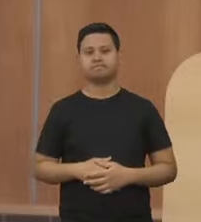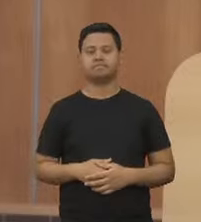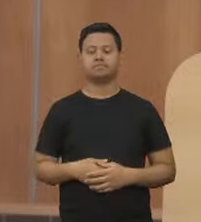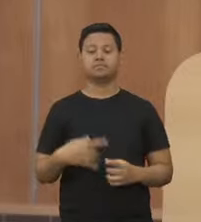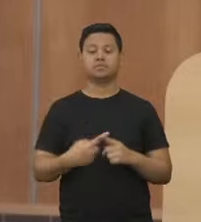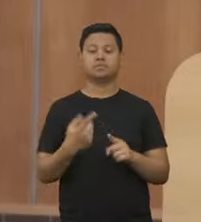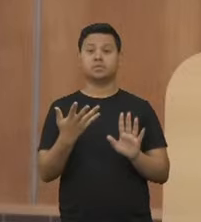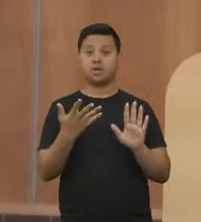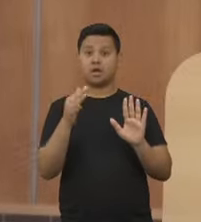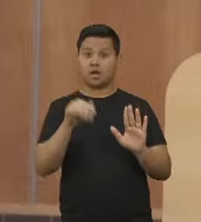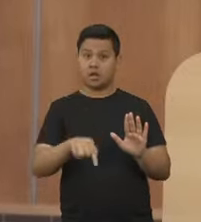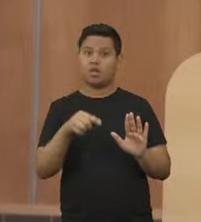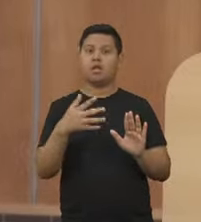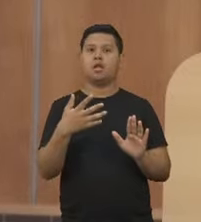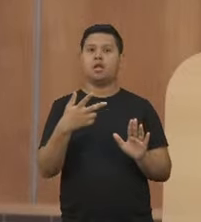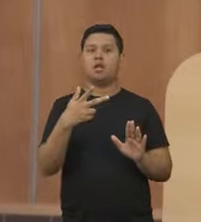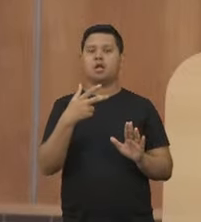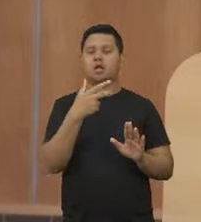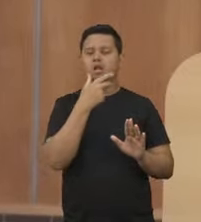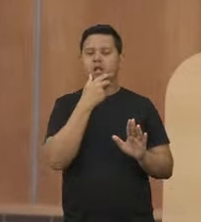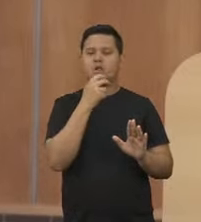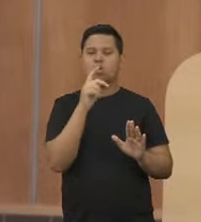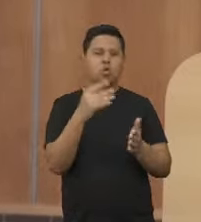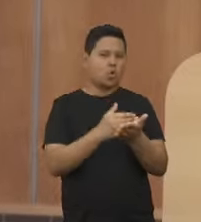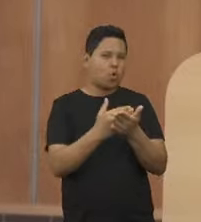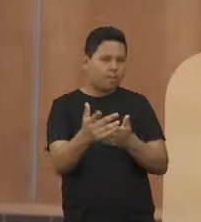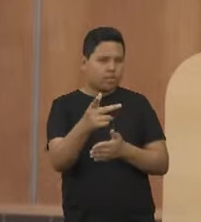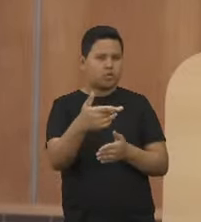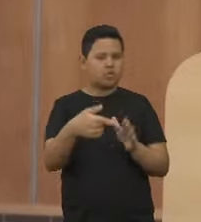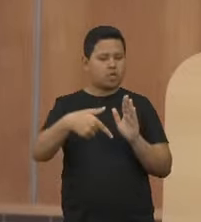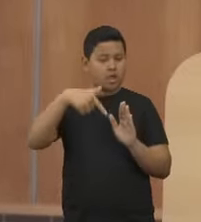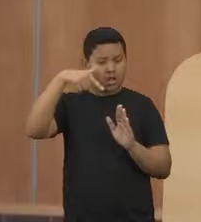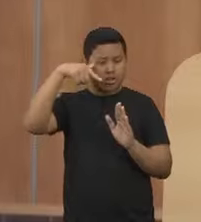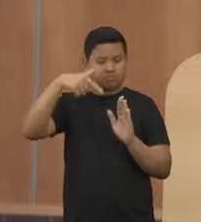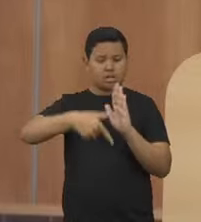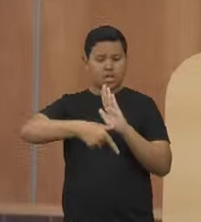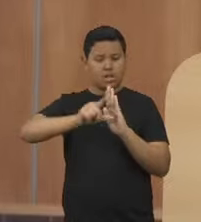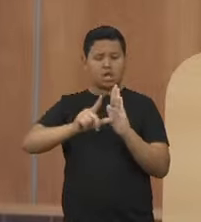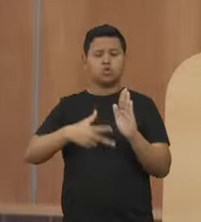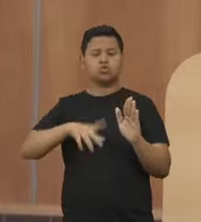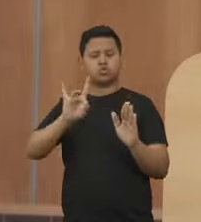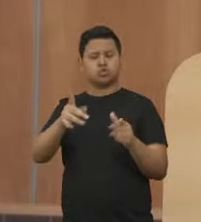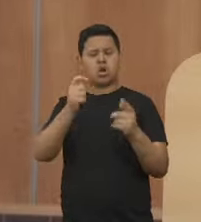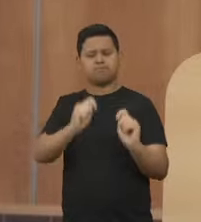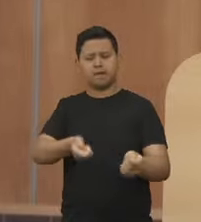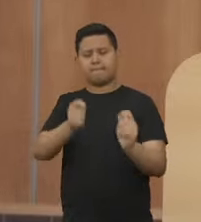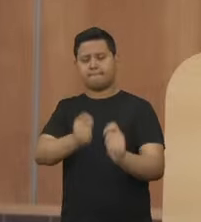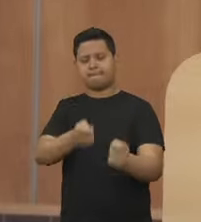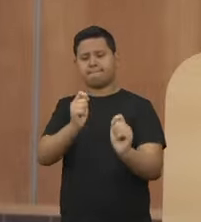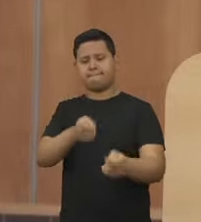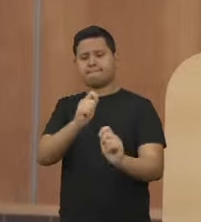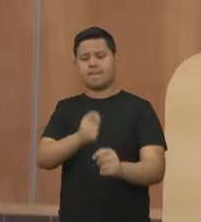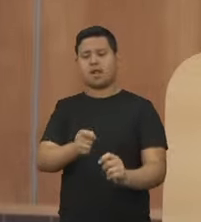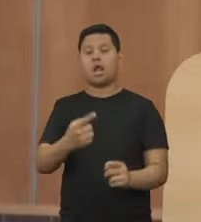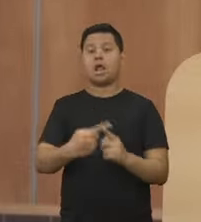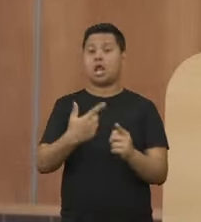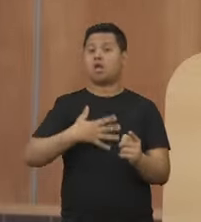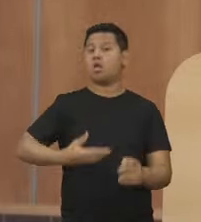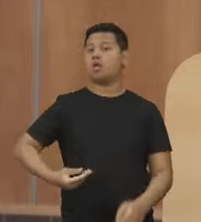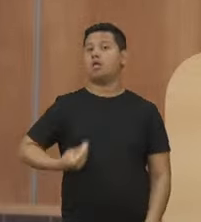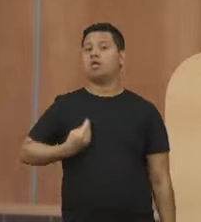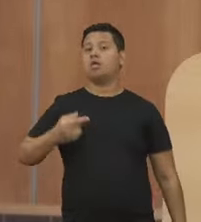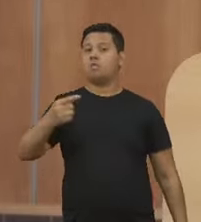Porque a cidade de Jacareí, ela começou com o quê? Não foi com veículo, começou com carroça. Porque eu tenho 50 anos que eu moro no Parque Minha Lua,